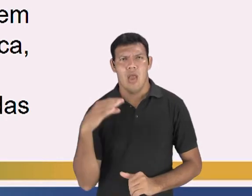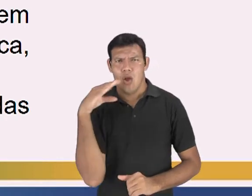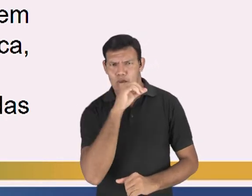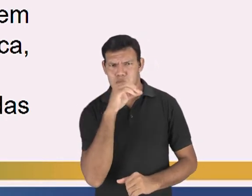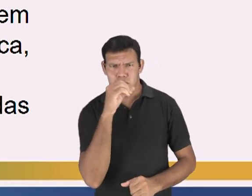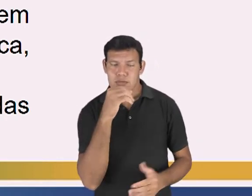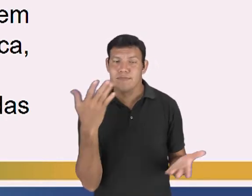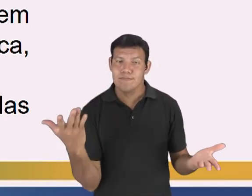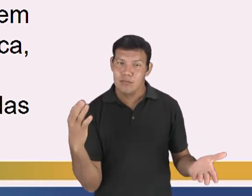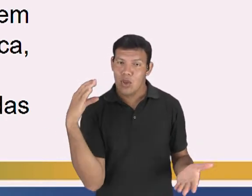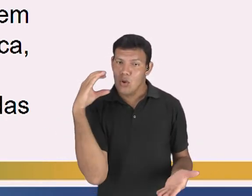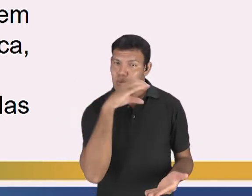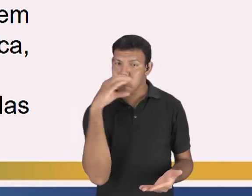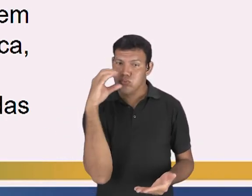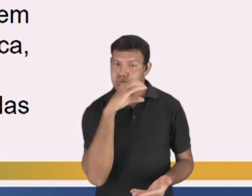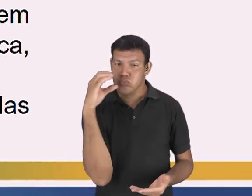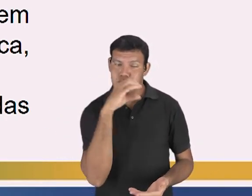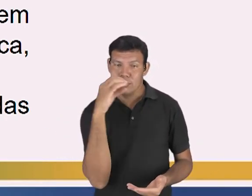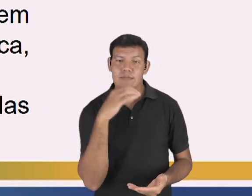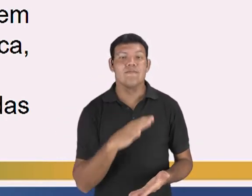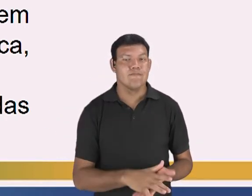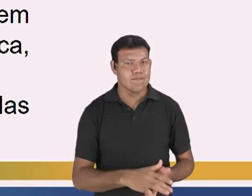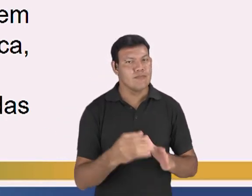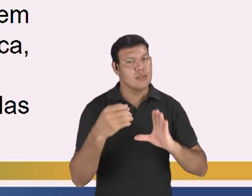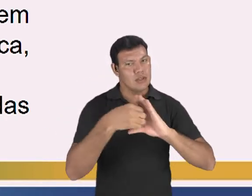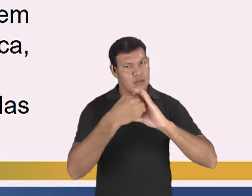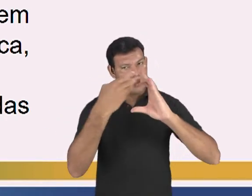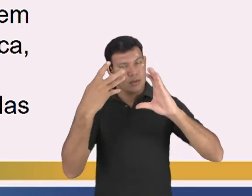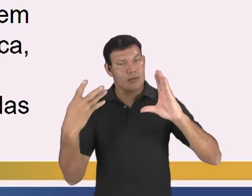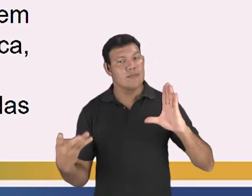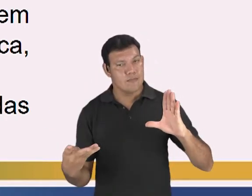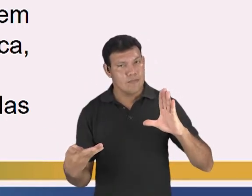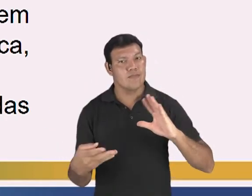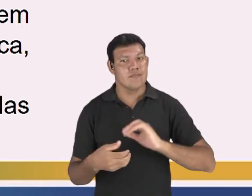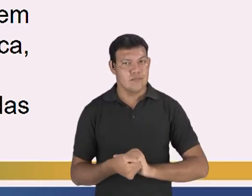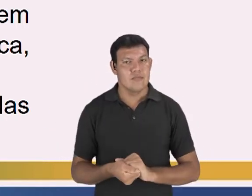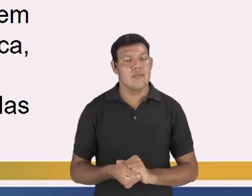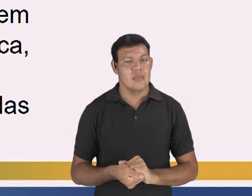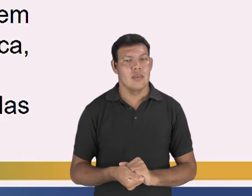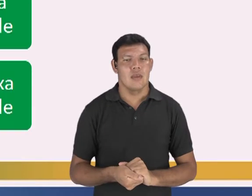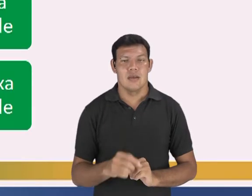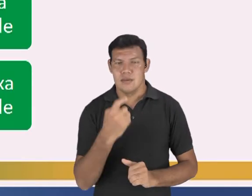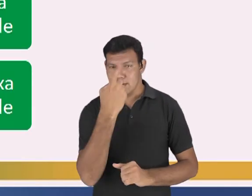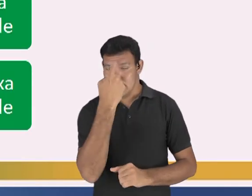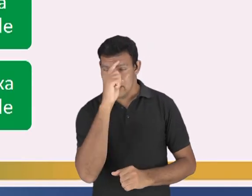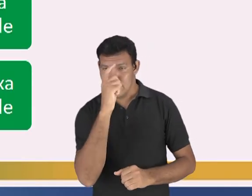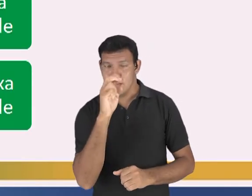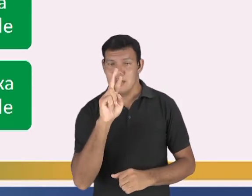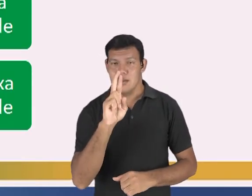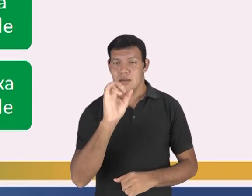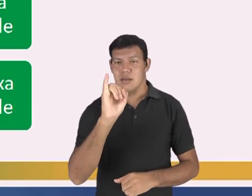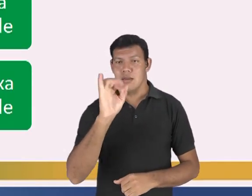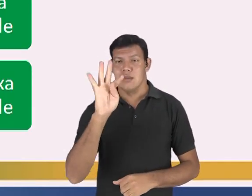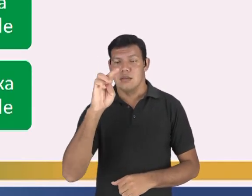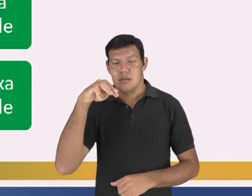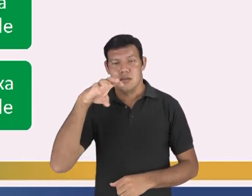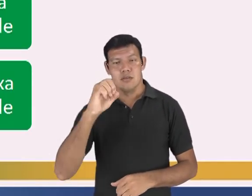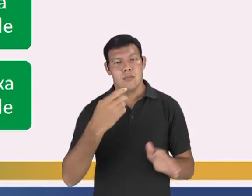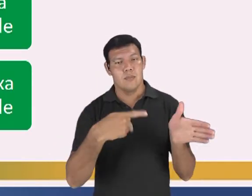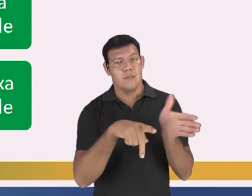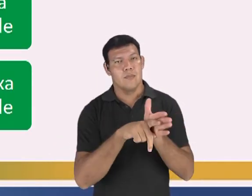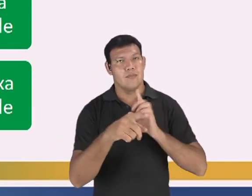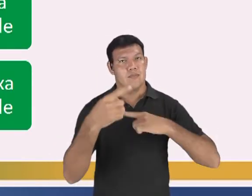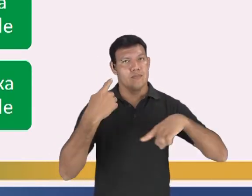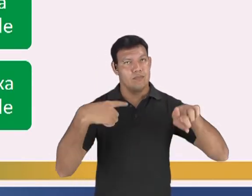rápidos. Então, a duração é essa propriedade que vai gerar o ritmo na minha música.